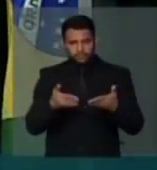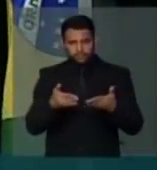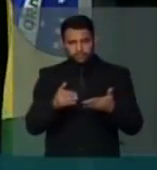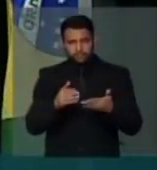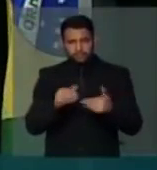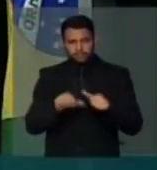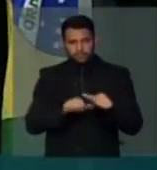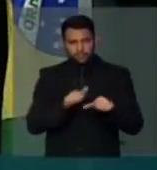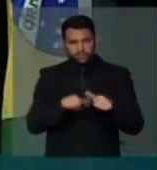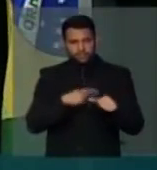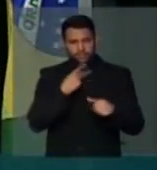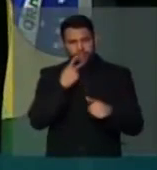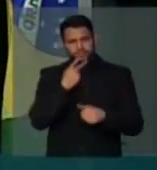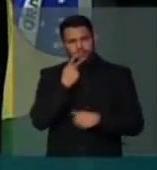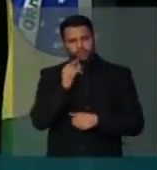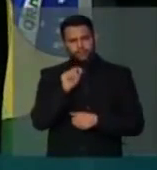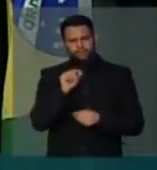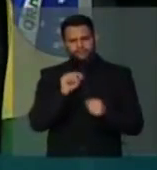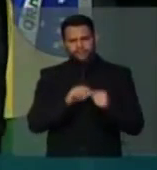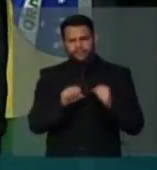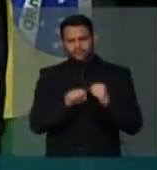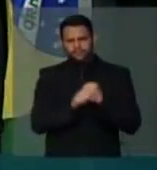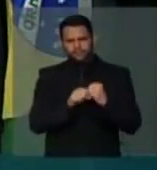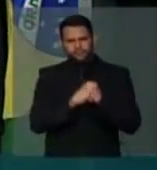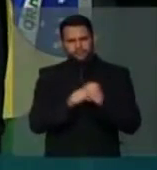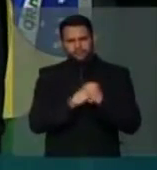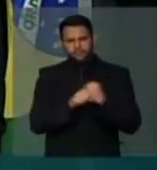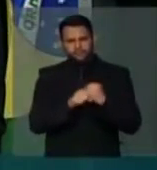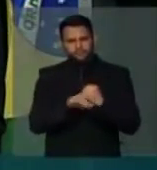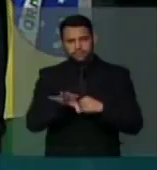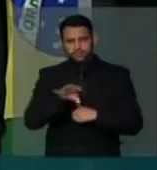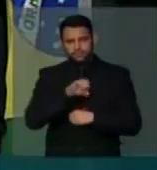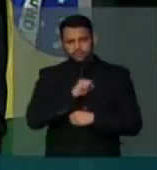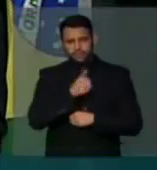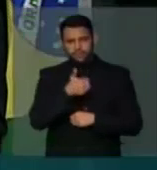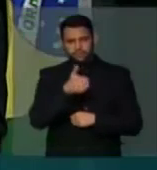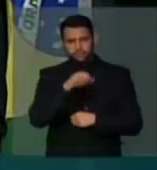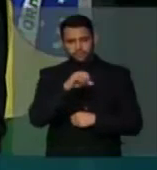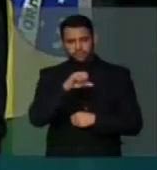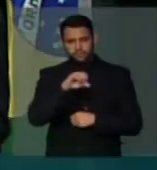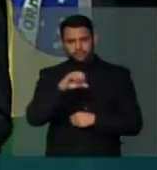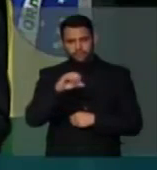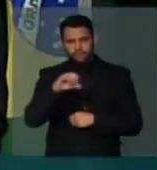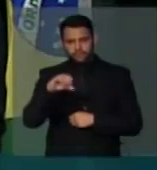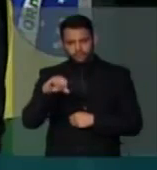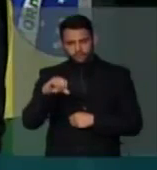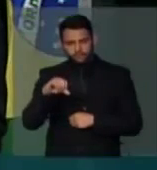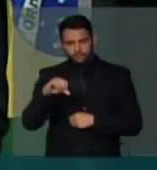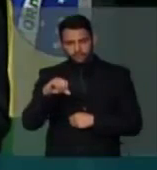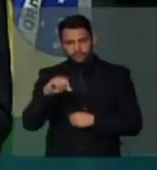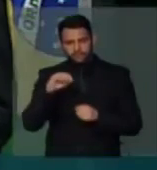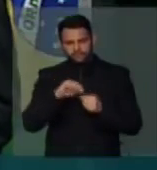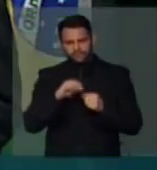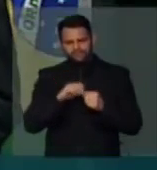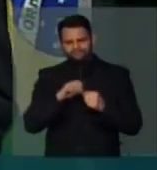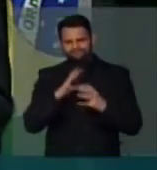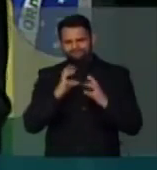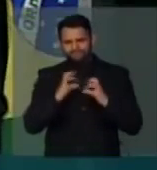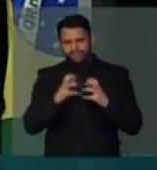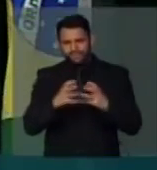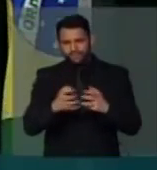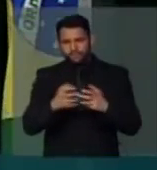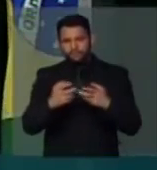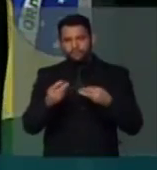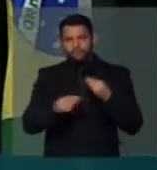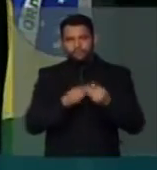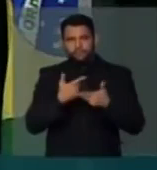improviso, dizer que faz anos, desde que assumi aqui em 1999, eu venho brigando com essa